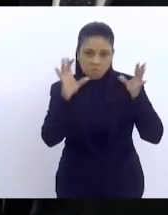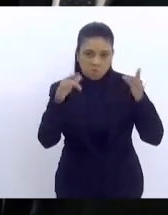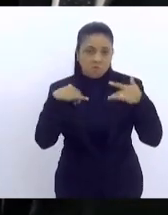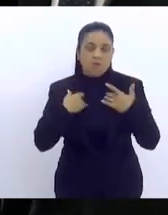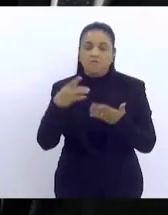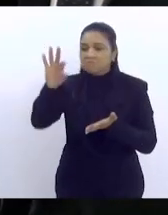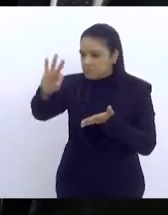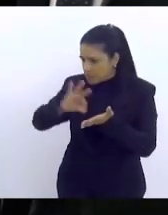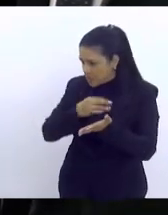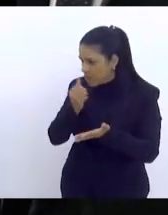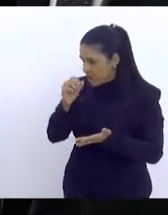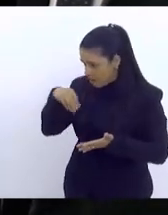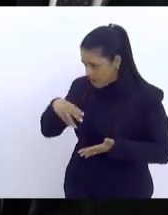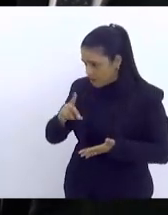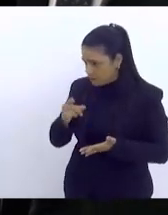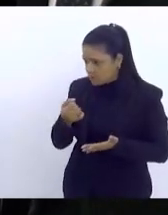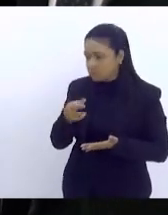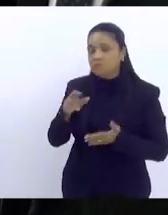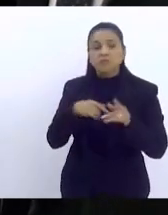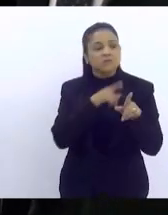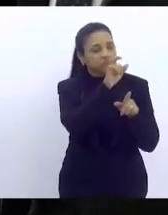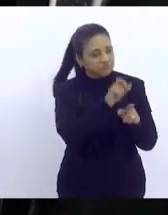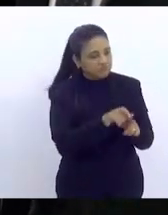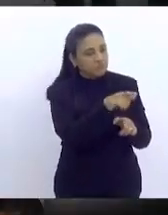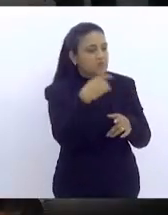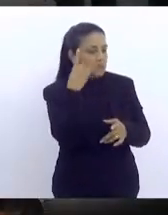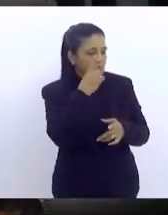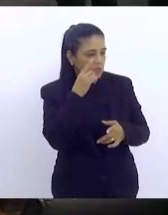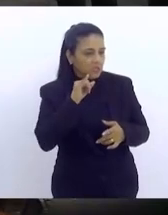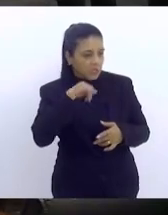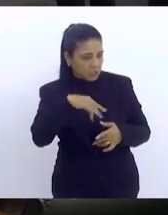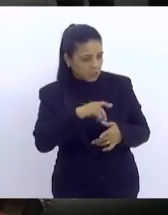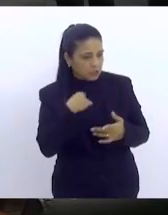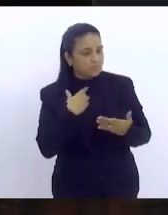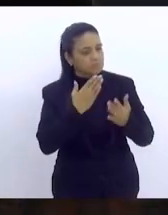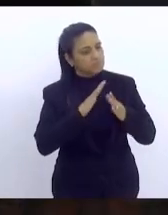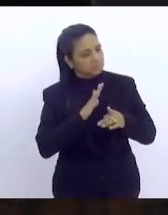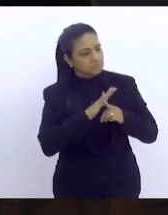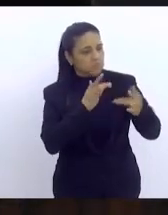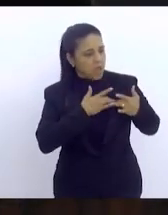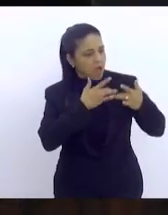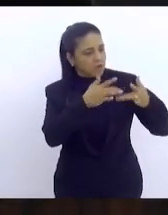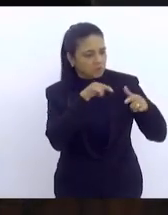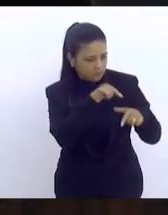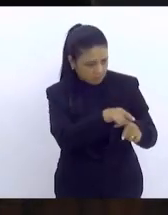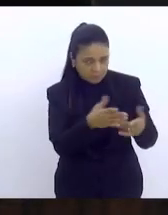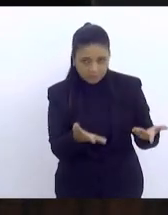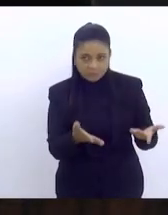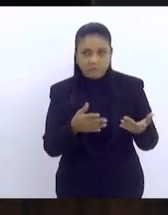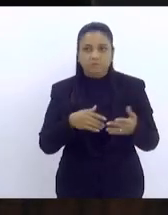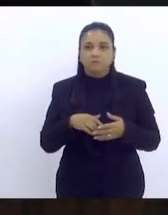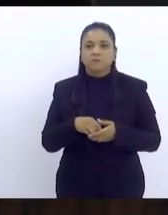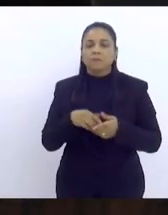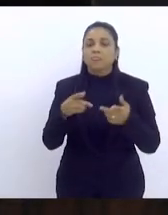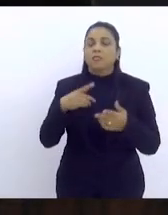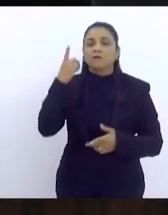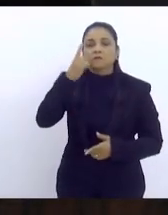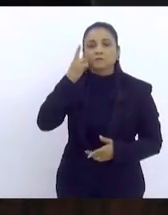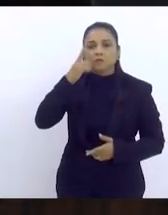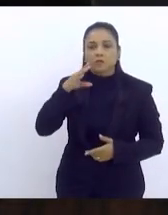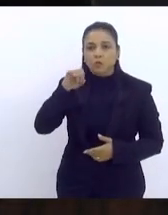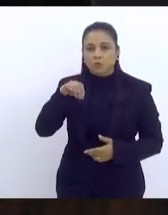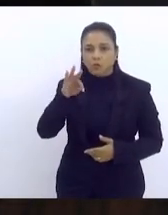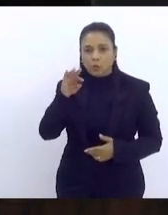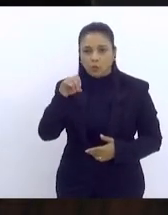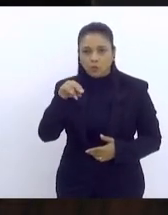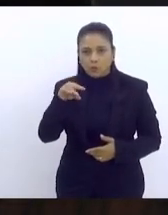índia Conte com a minha solidariedade Muito obrigado Deputado Otoni de Paulo logo em seguida Jorge